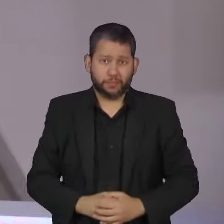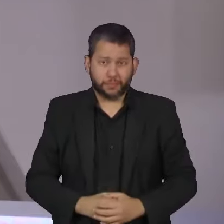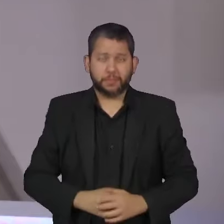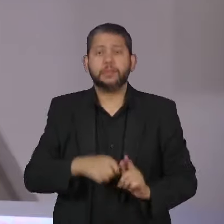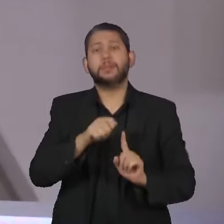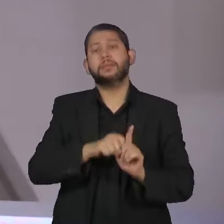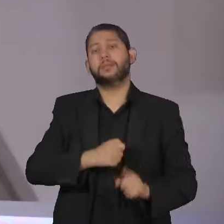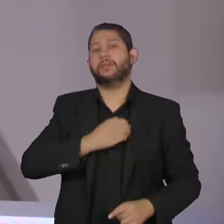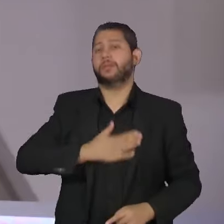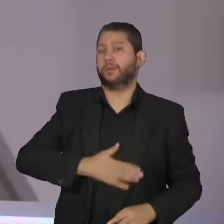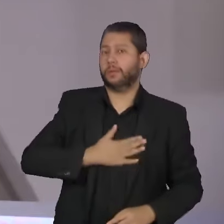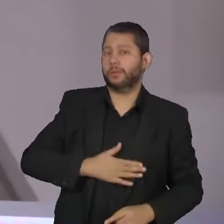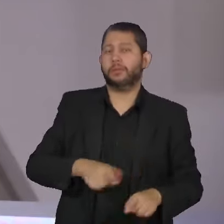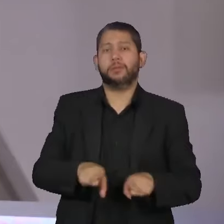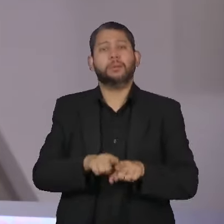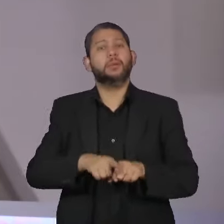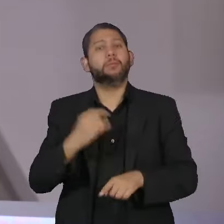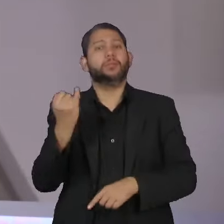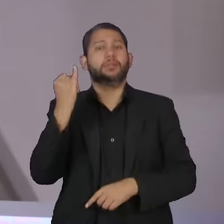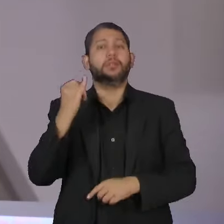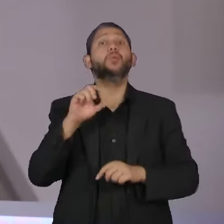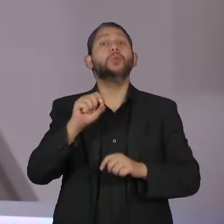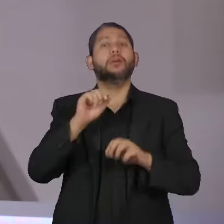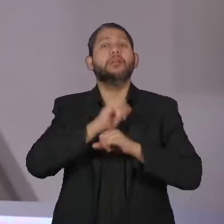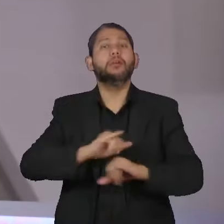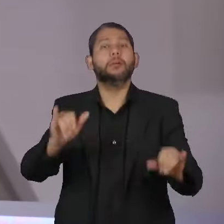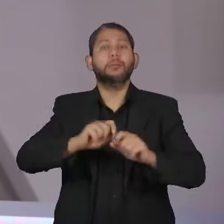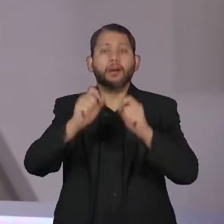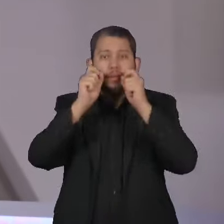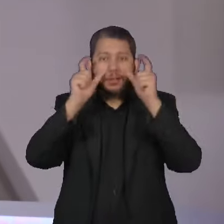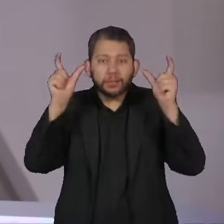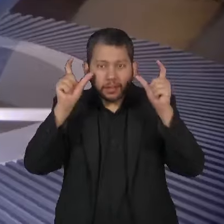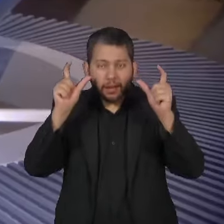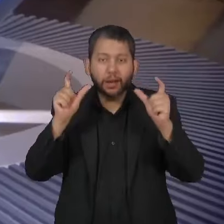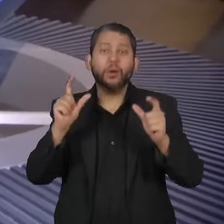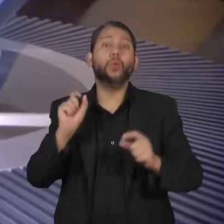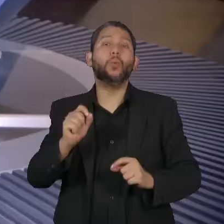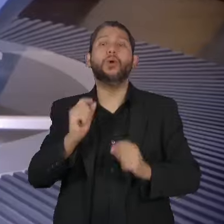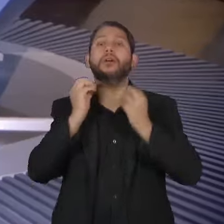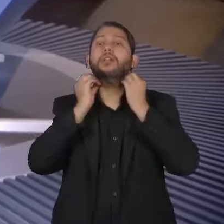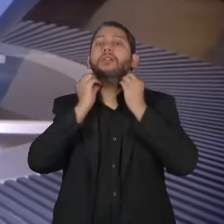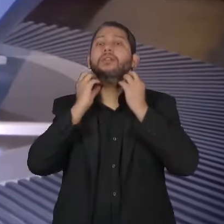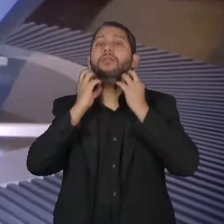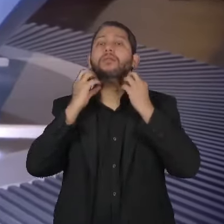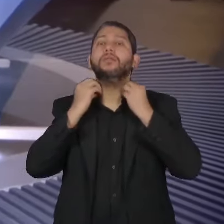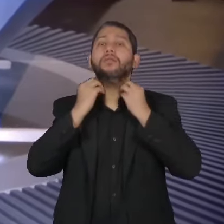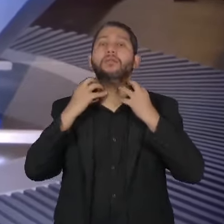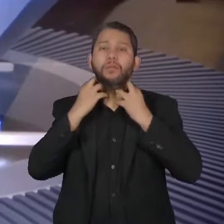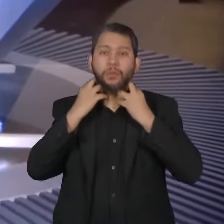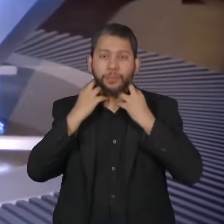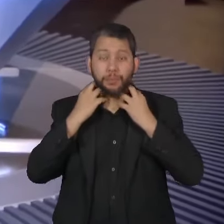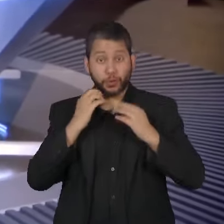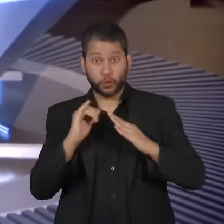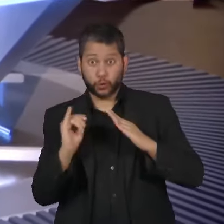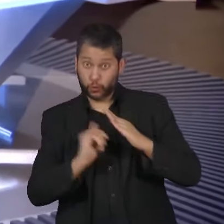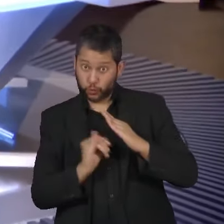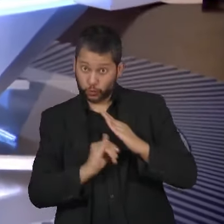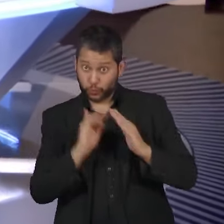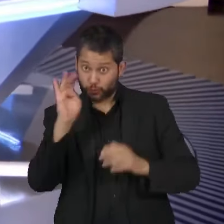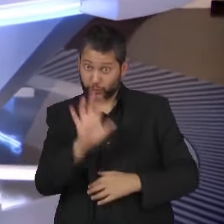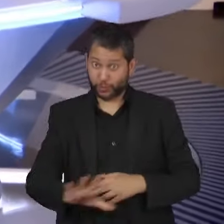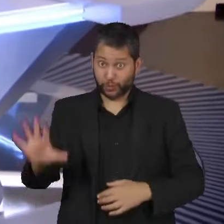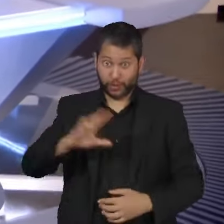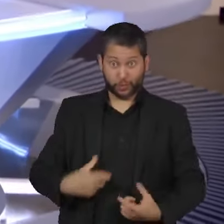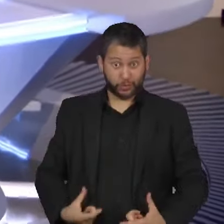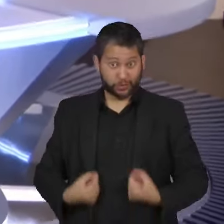O mês de agosto também traz uma campanha de alerta sobre o linfoma. Segundo o Instituto Nacional do Câncer, a estimativa é